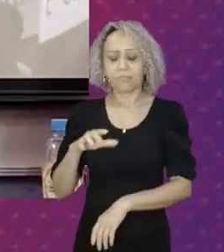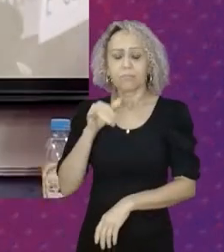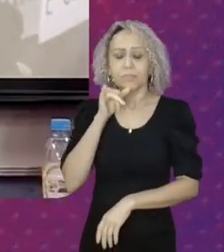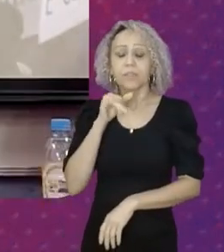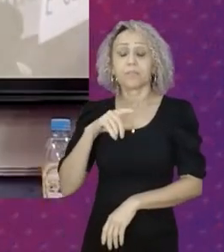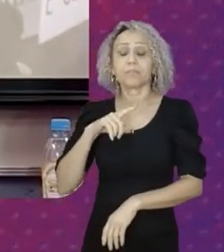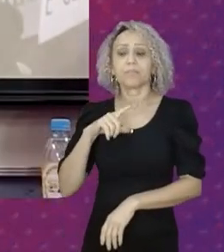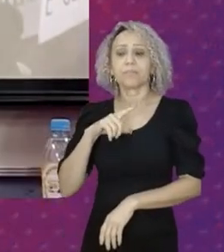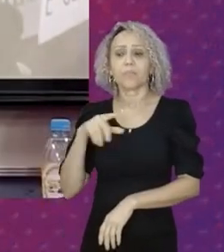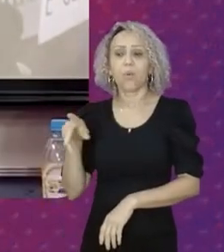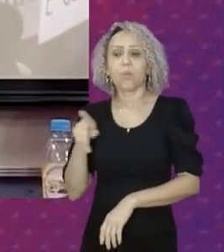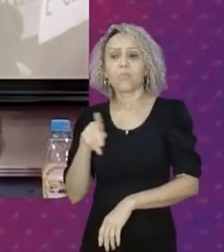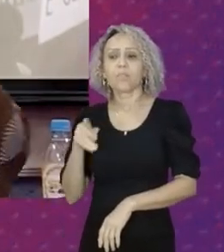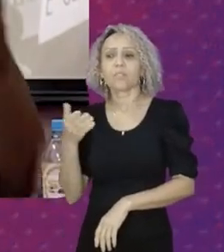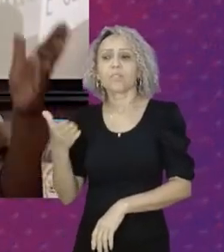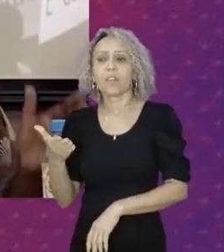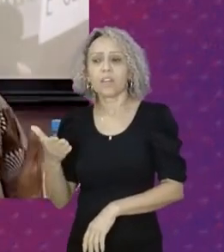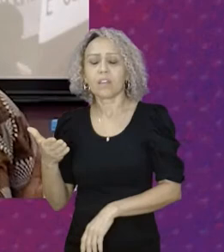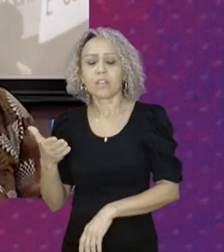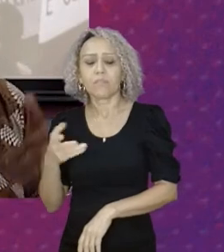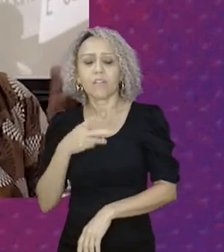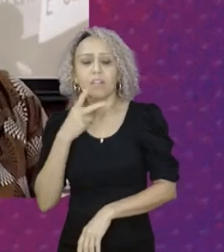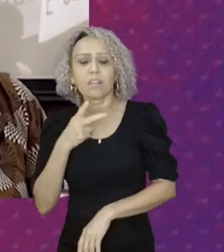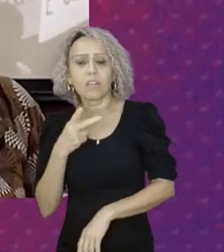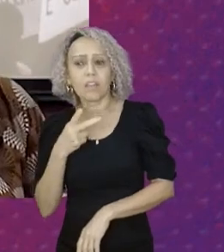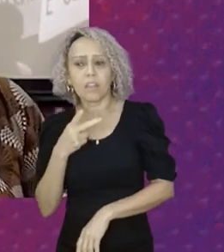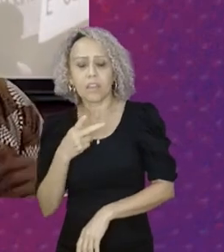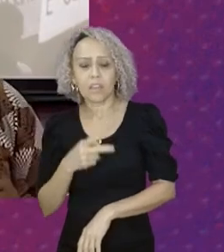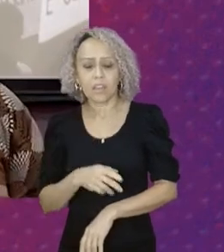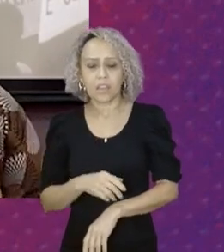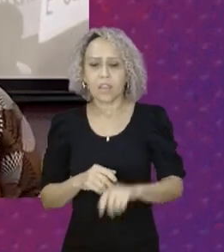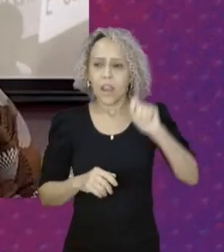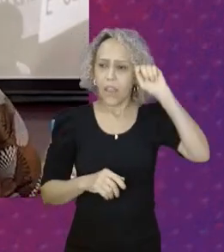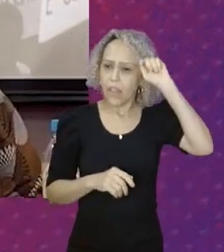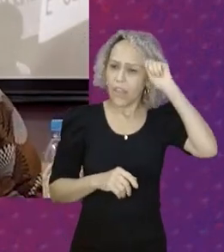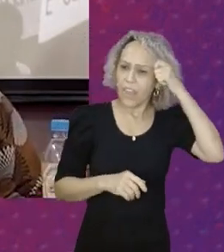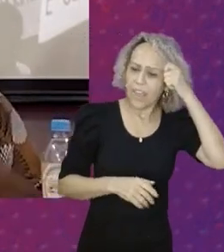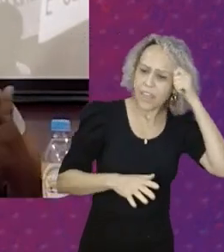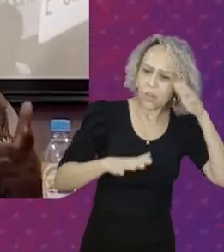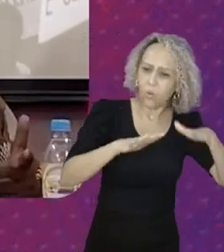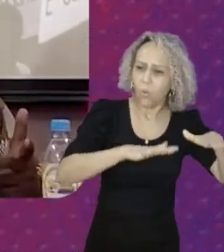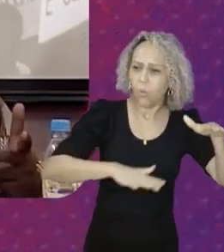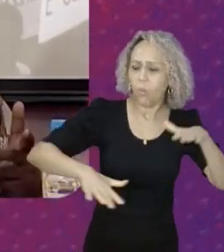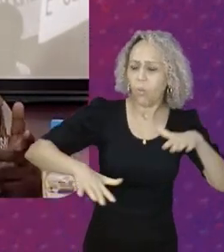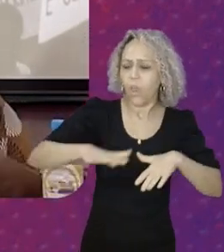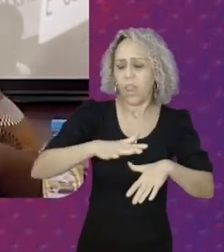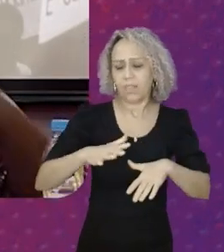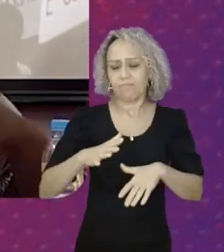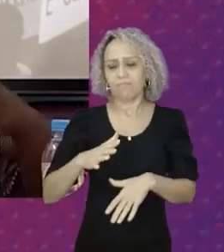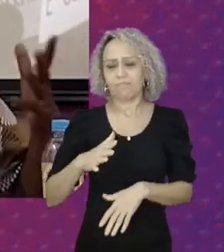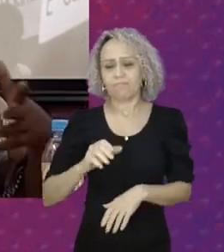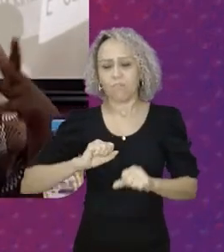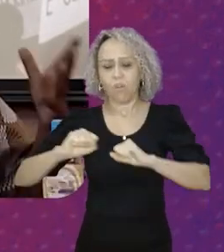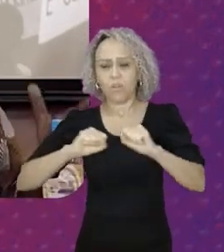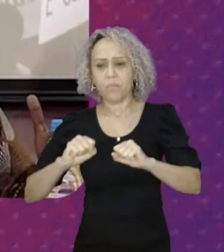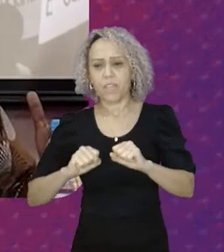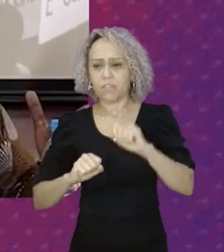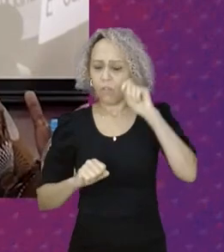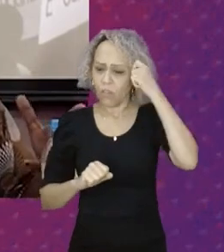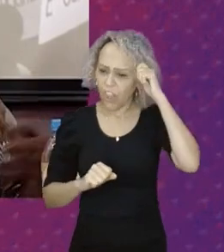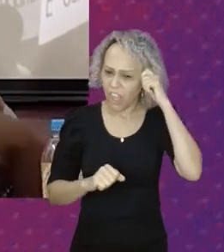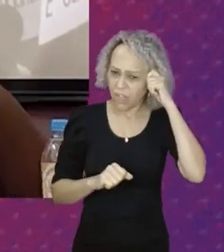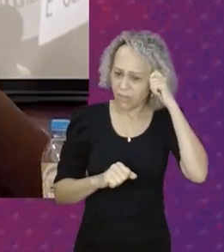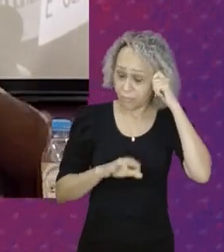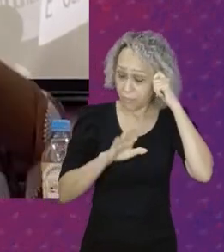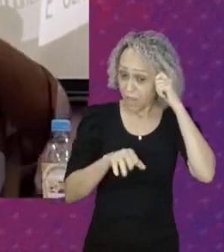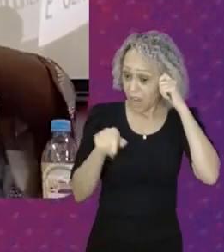em movimento, né? E movimentos negros. Quando ela diz que o movimento negro é